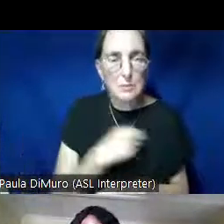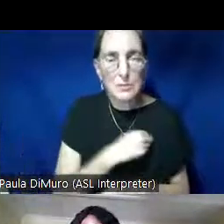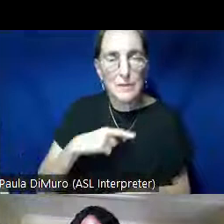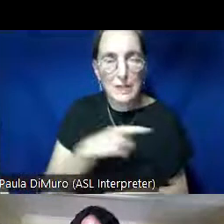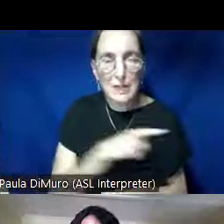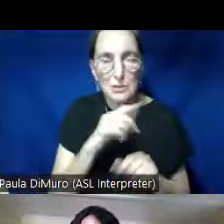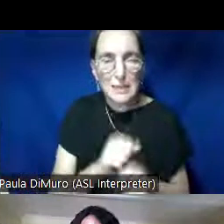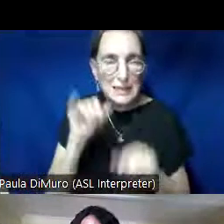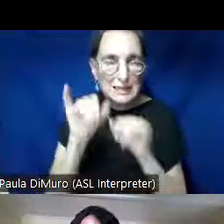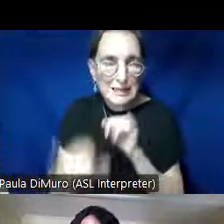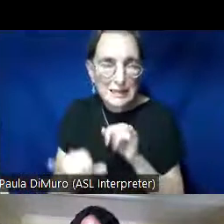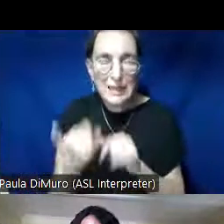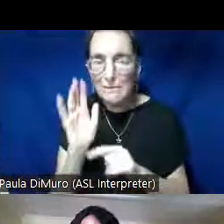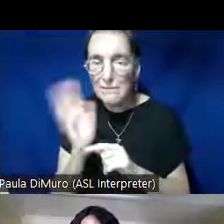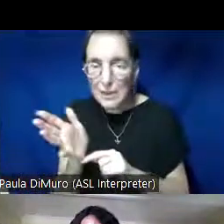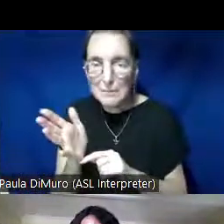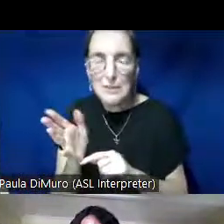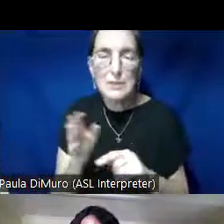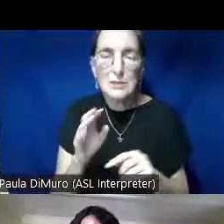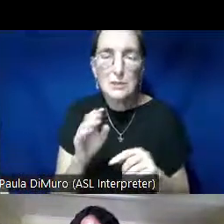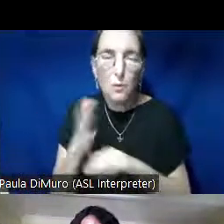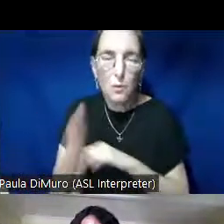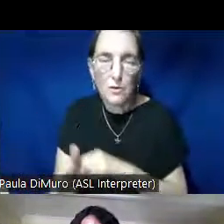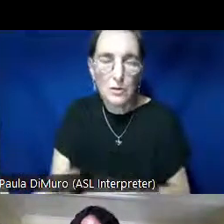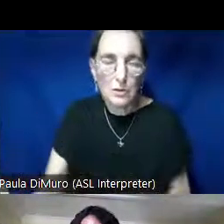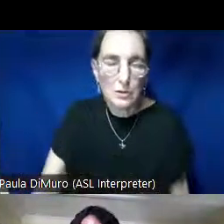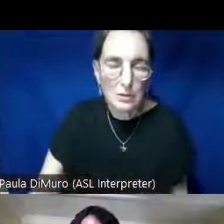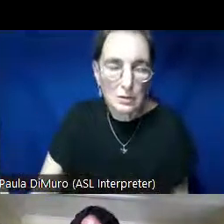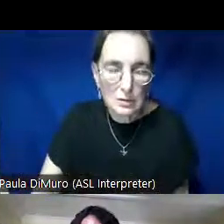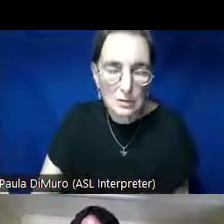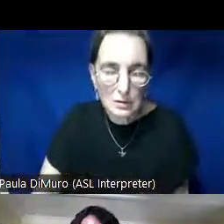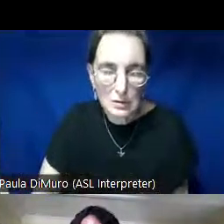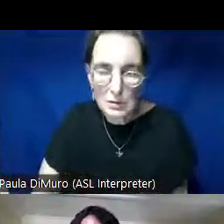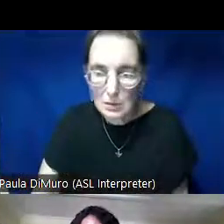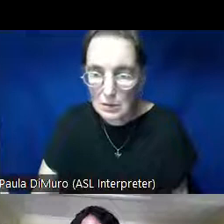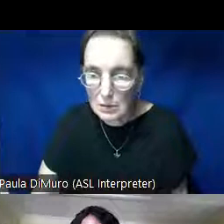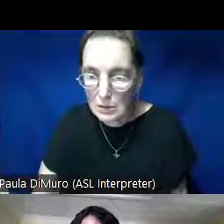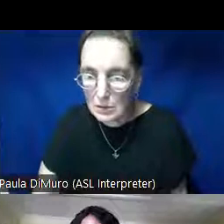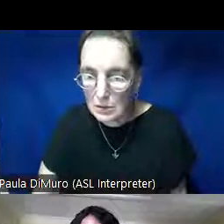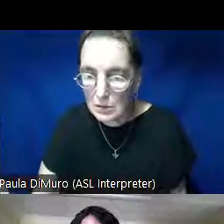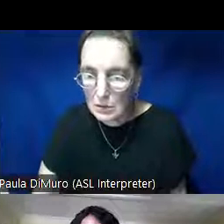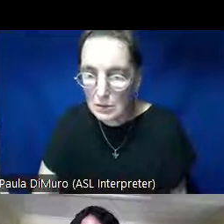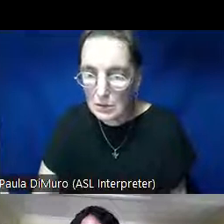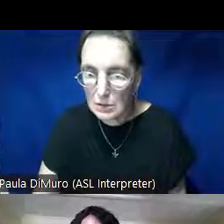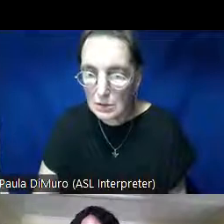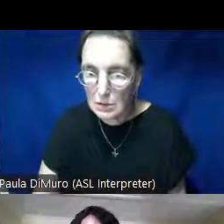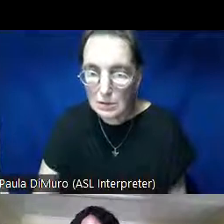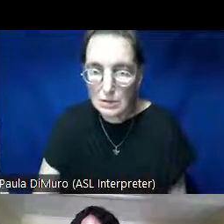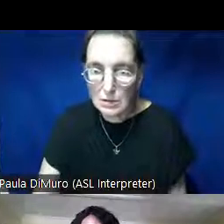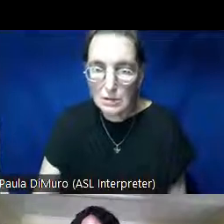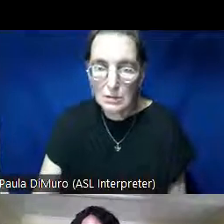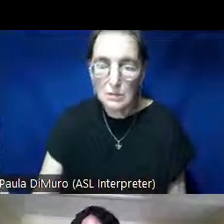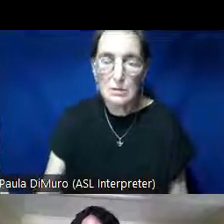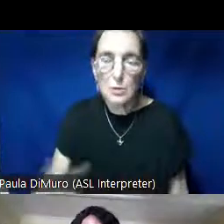e já é 1 hora. Se o pessoal pode ficar 5 ou 10 minutos, mas